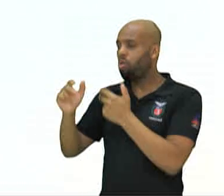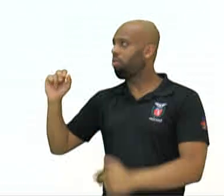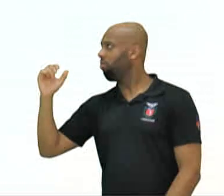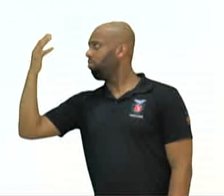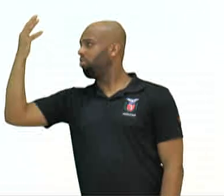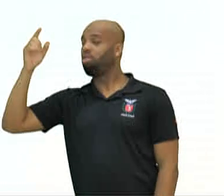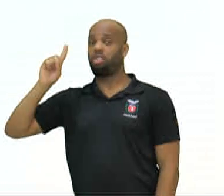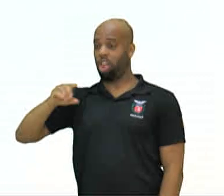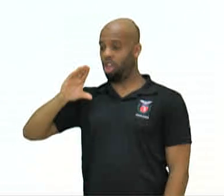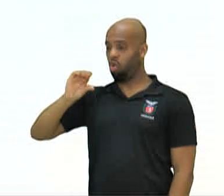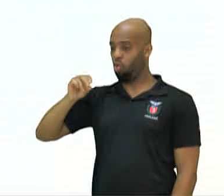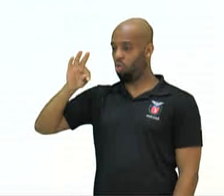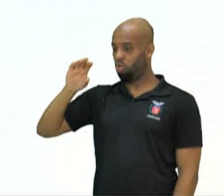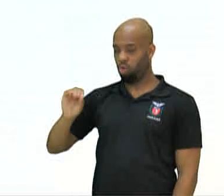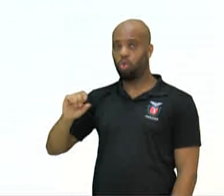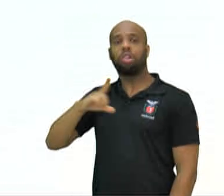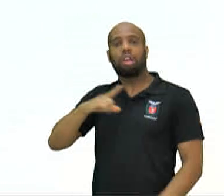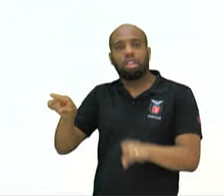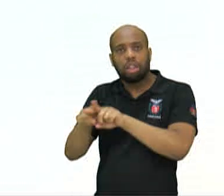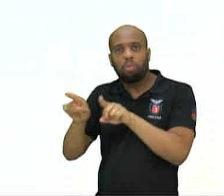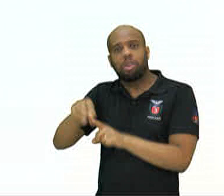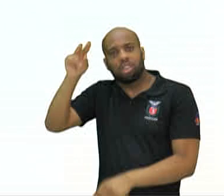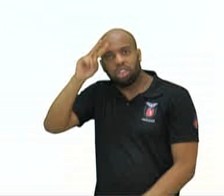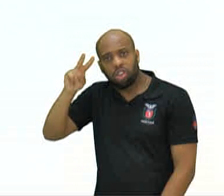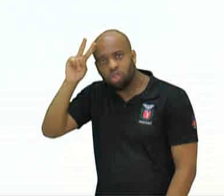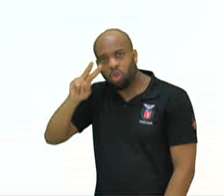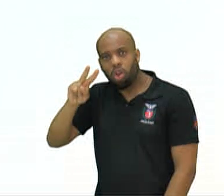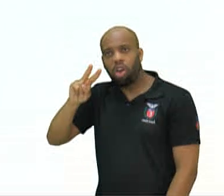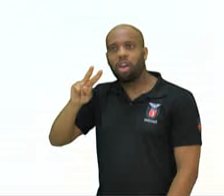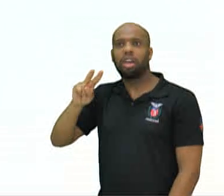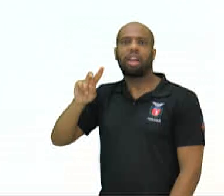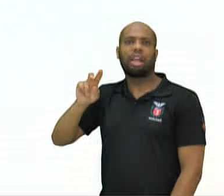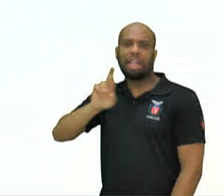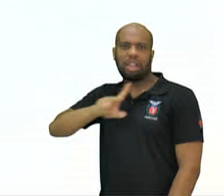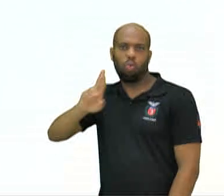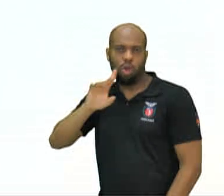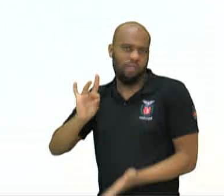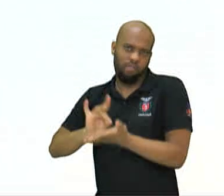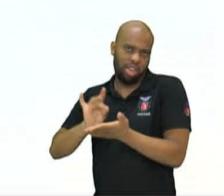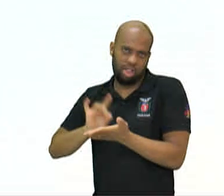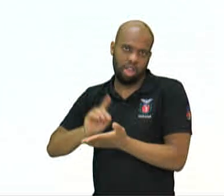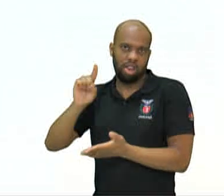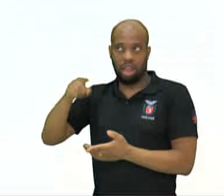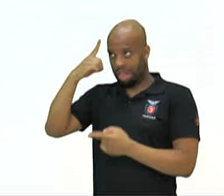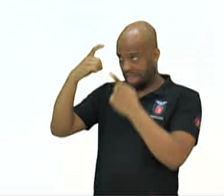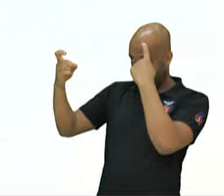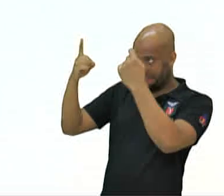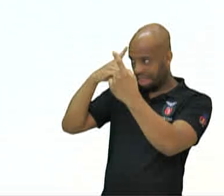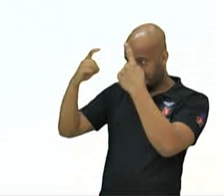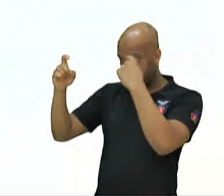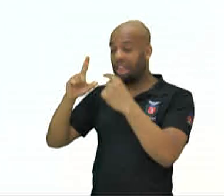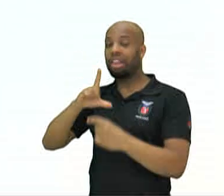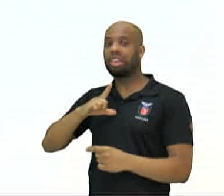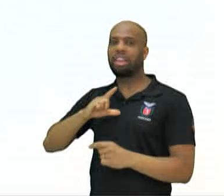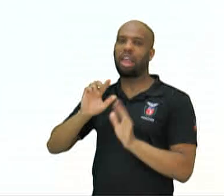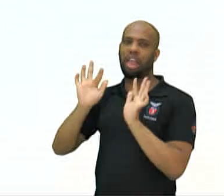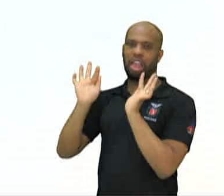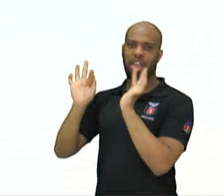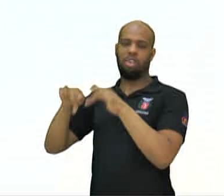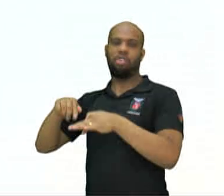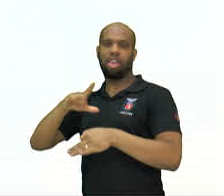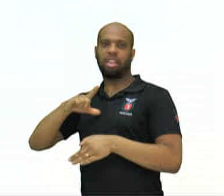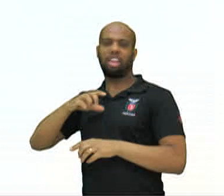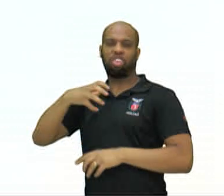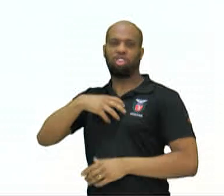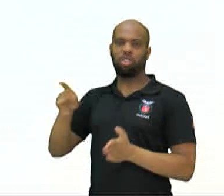acontecimento. Além disso, são histórias fictícias, em alguns casos com moral no final, como nos contos